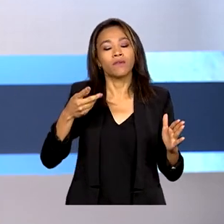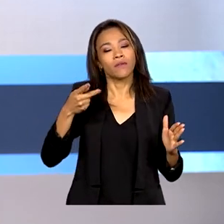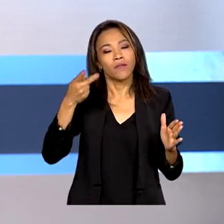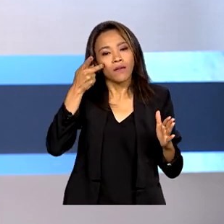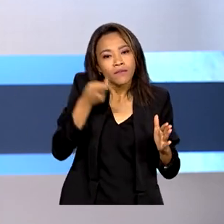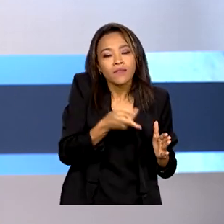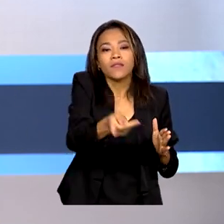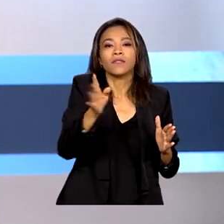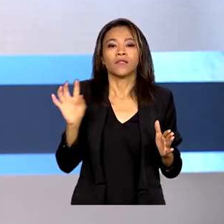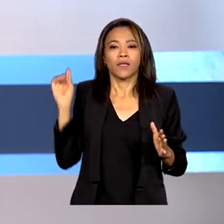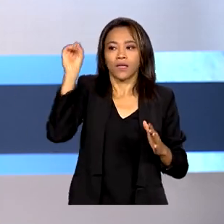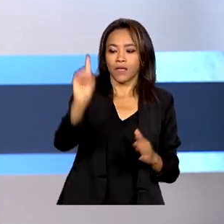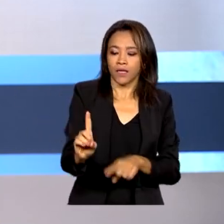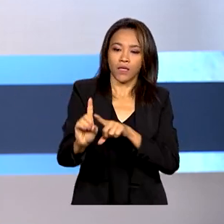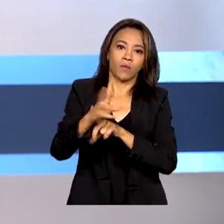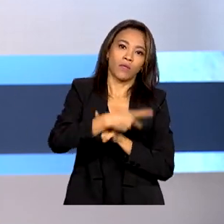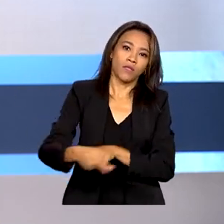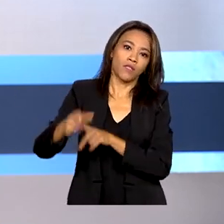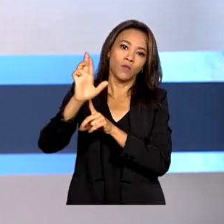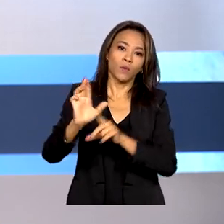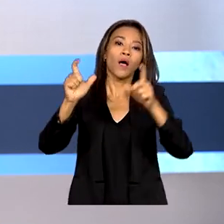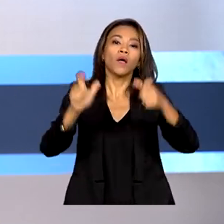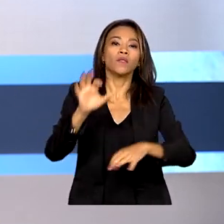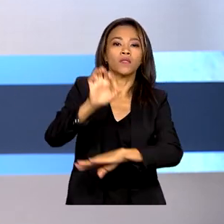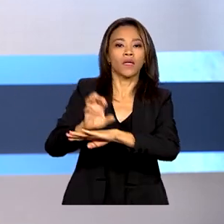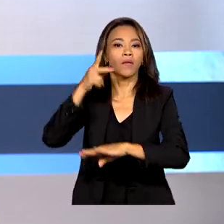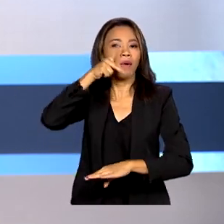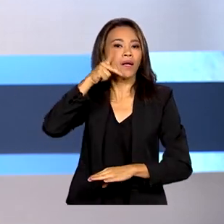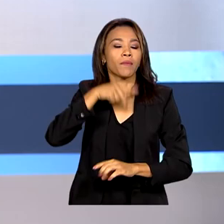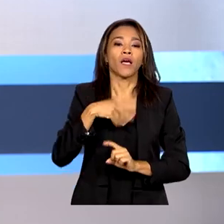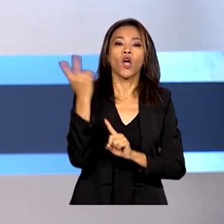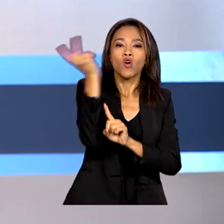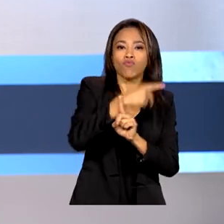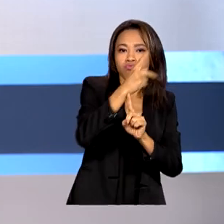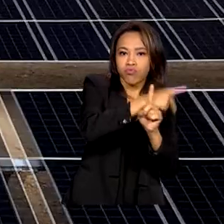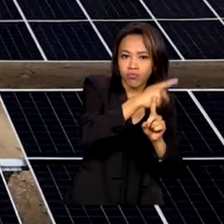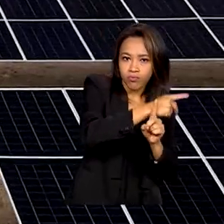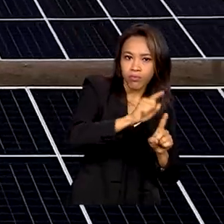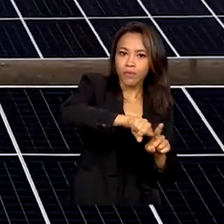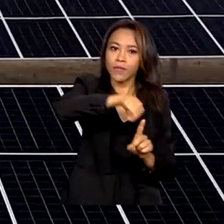complexo renovável na Paraíba que combina tecnologias eólica e solar.